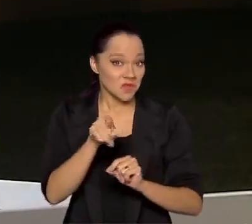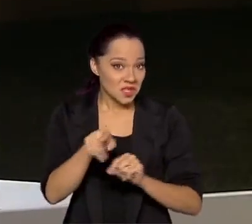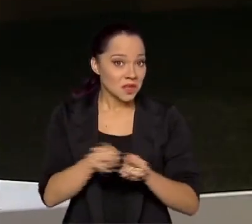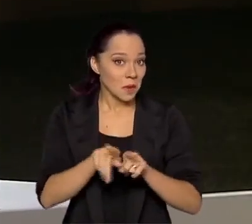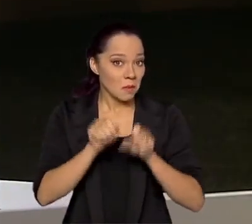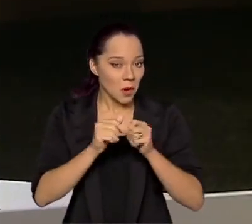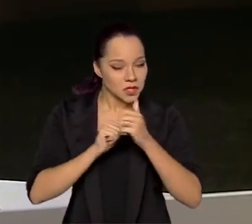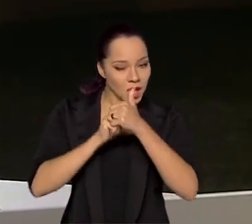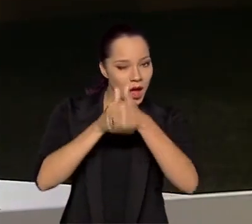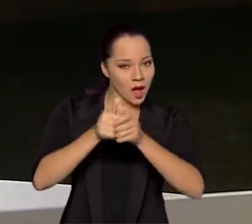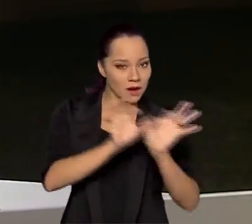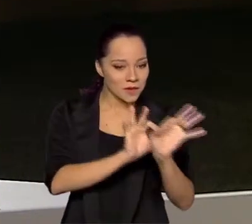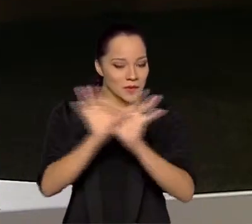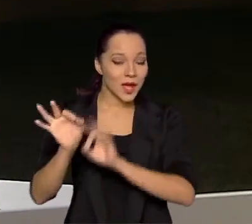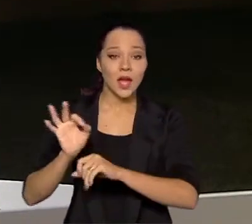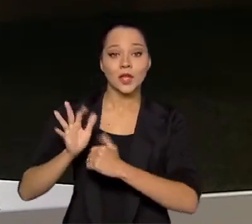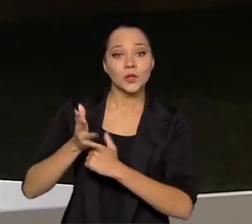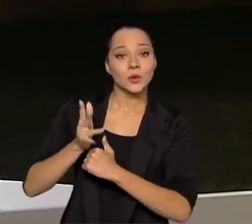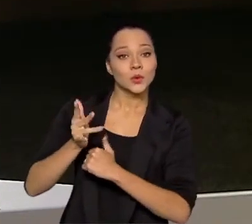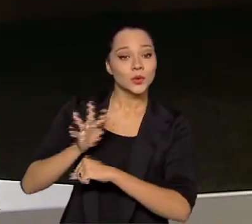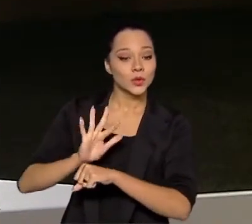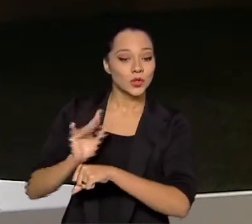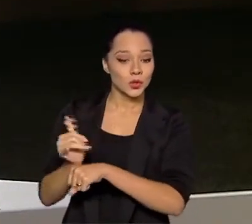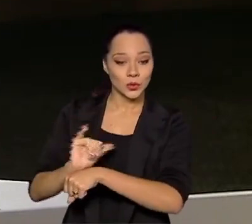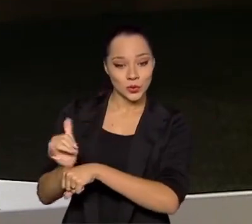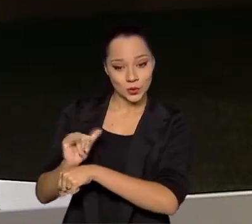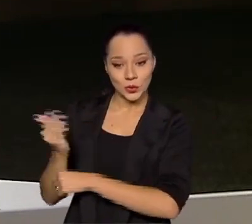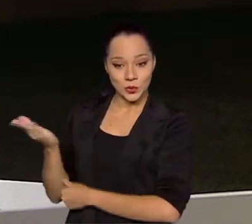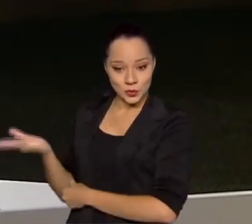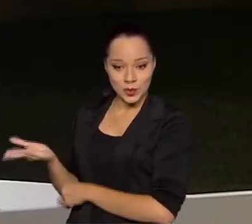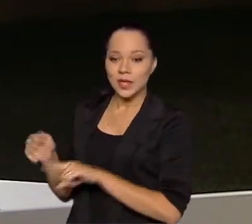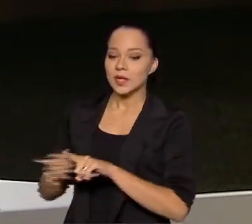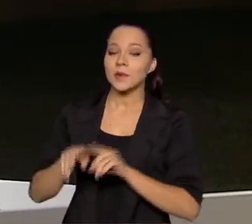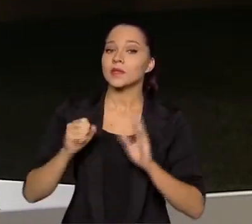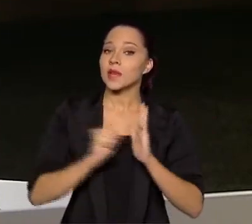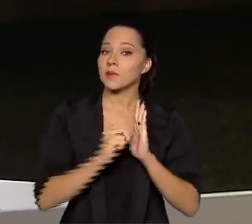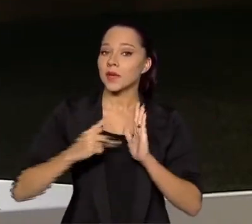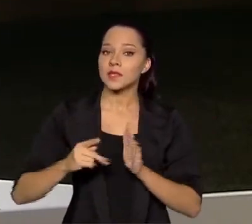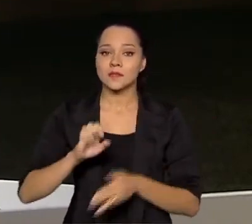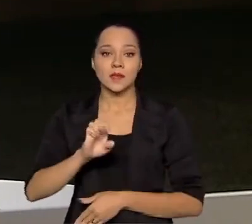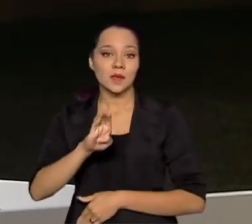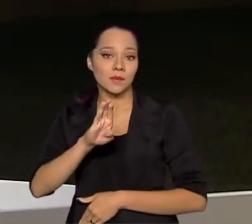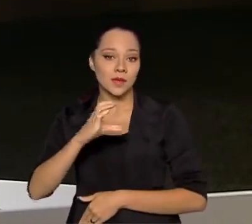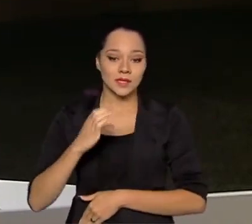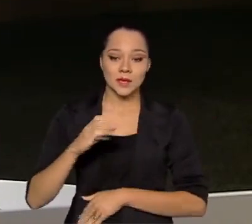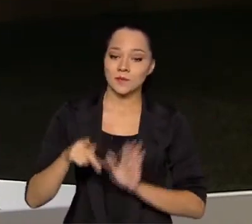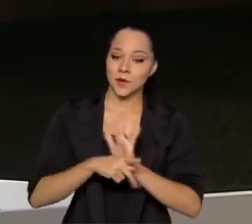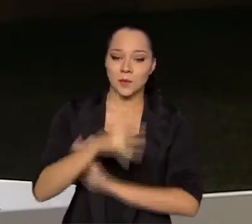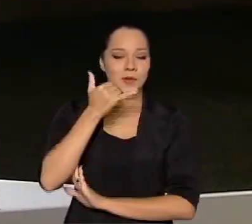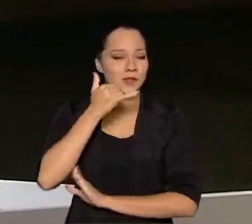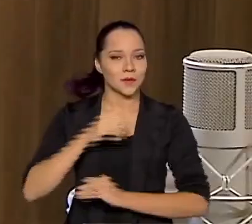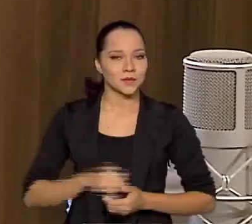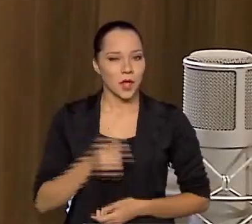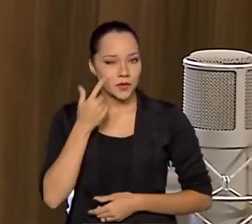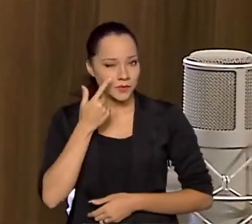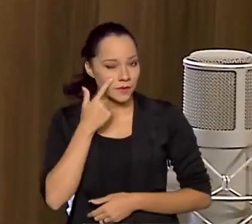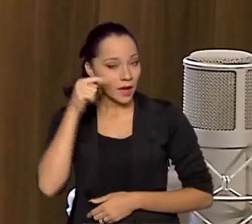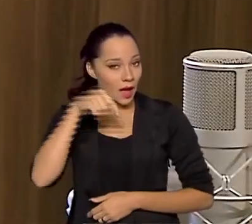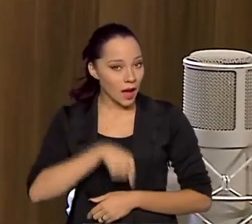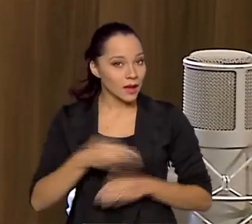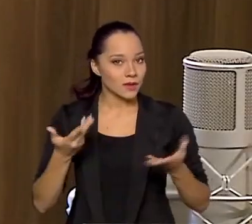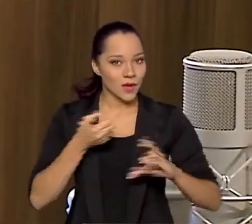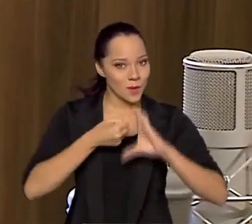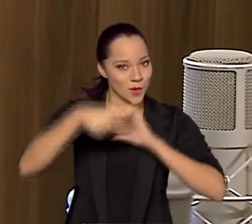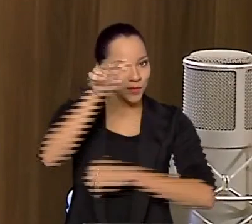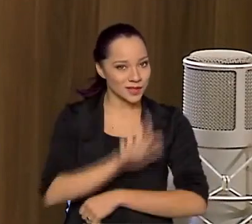nos acompanhar no YouTube, em Rádio Nacional BR e nos aplicativos da EBC para celular. E você vai conferir aqui no